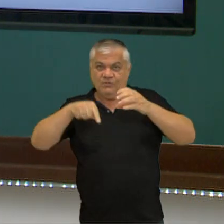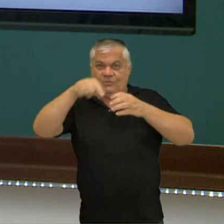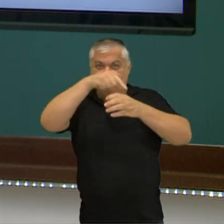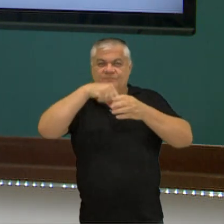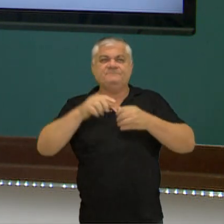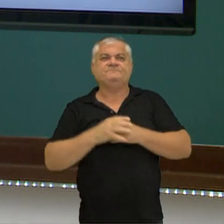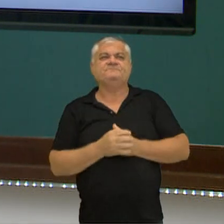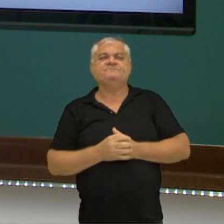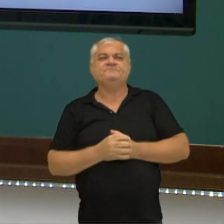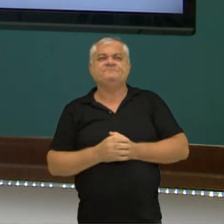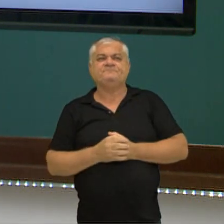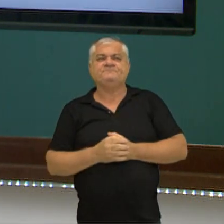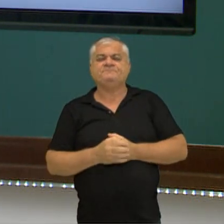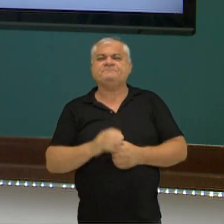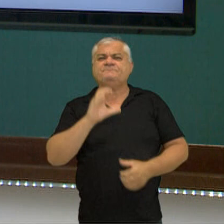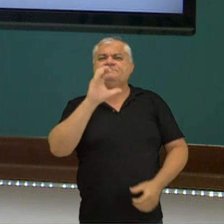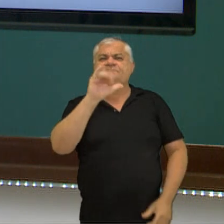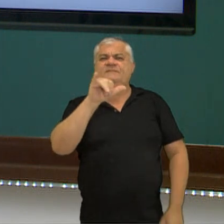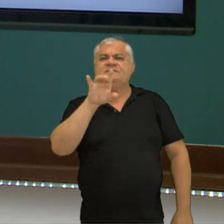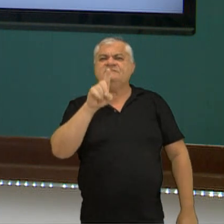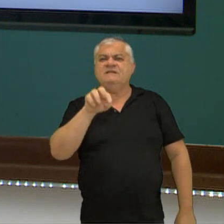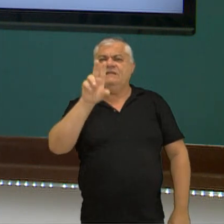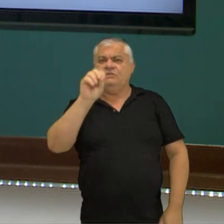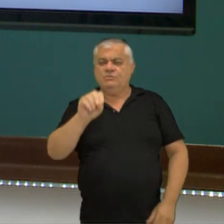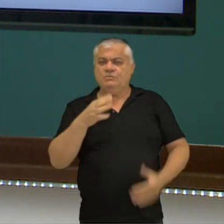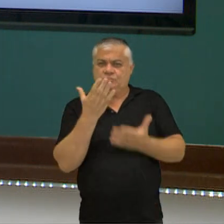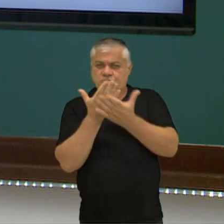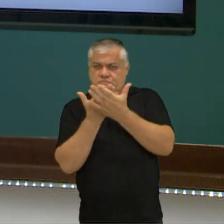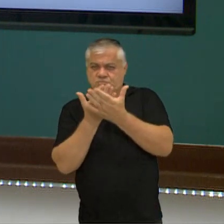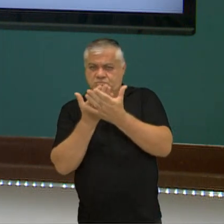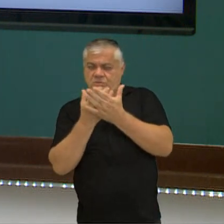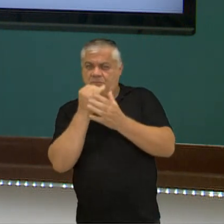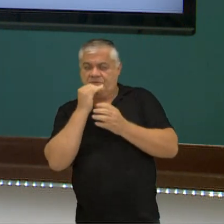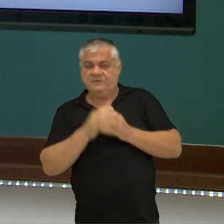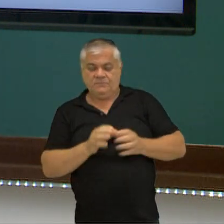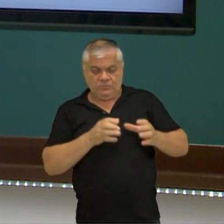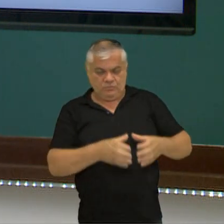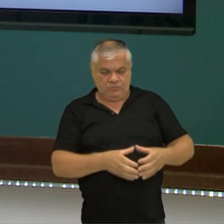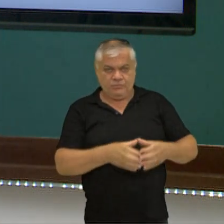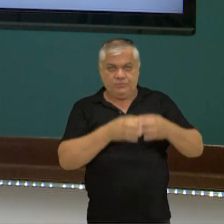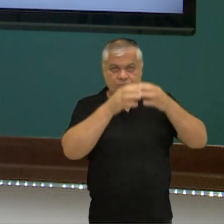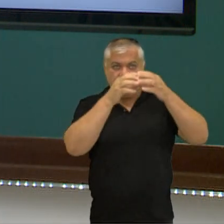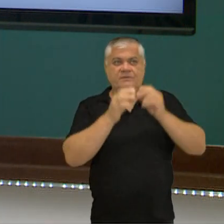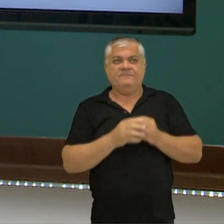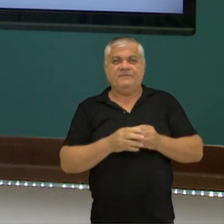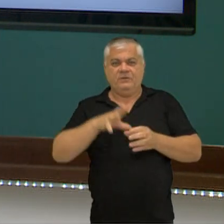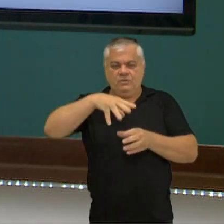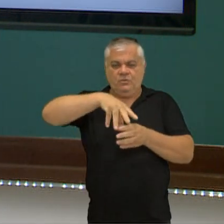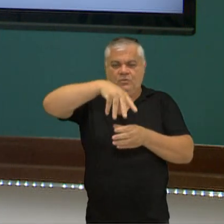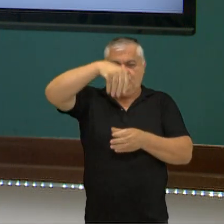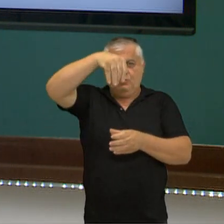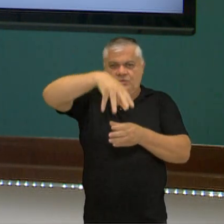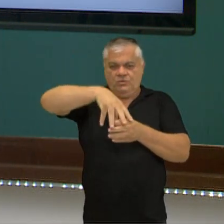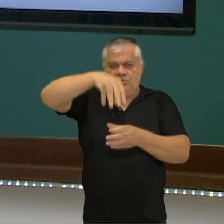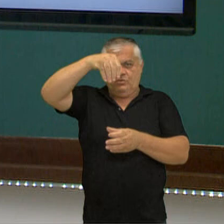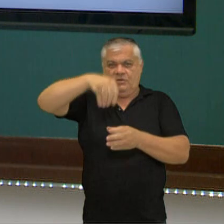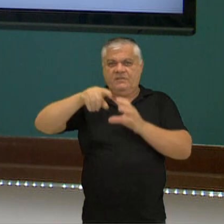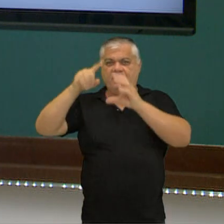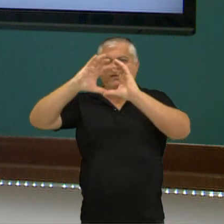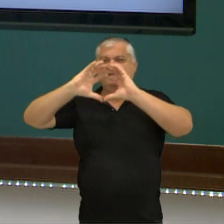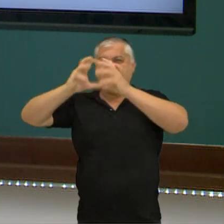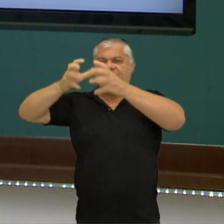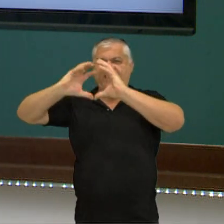tem. Então, o que é um cilindro? No estudo de corpos redondos, que nós temos o cilindro, o cone, a esfera,